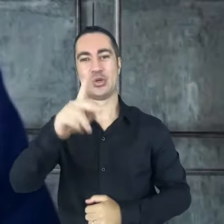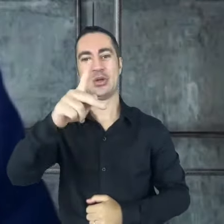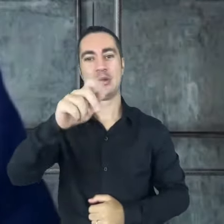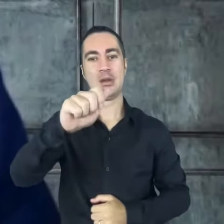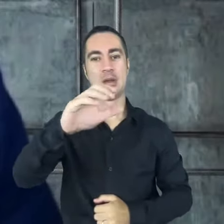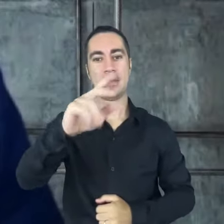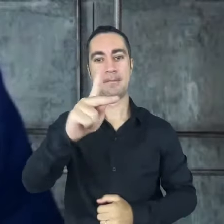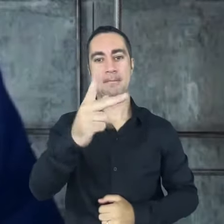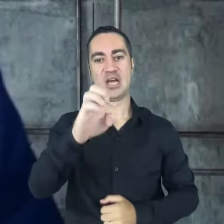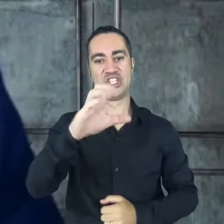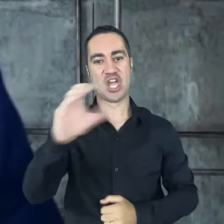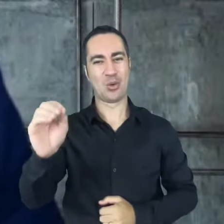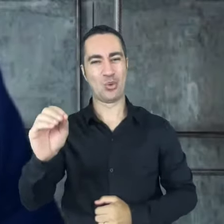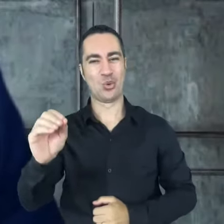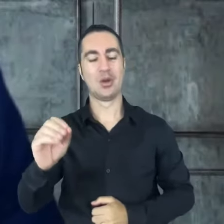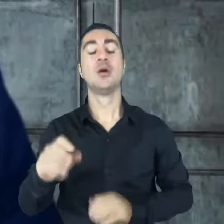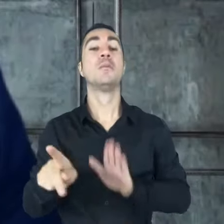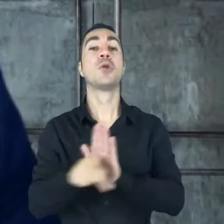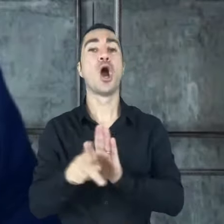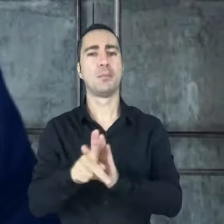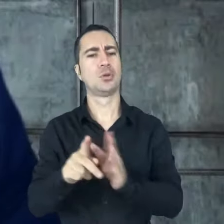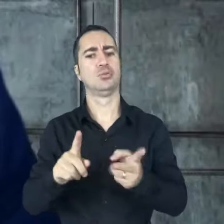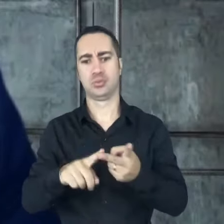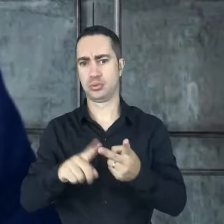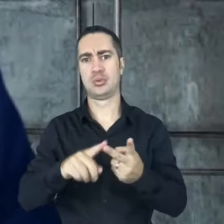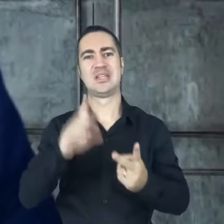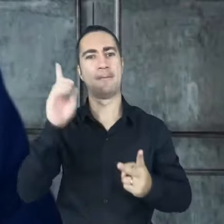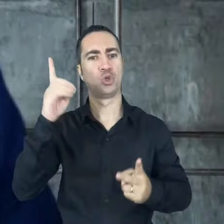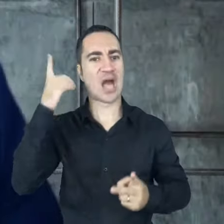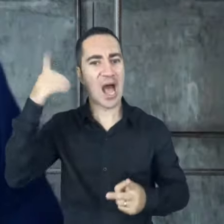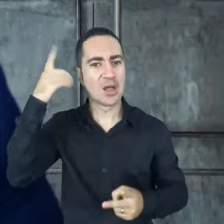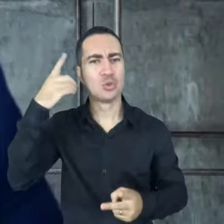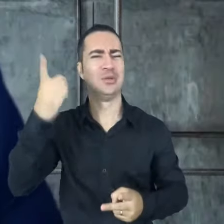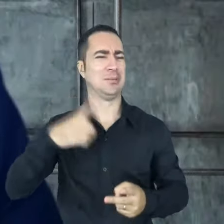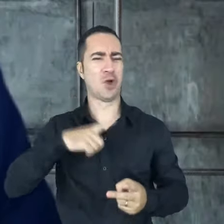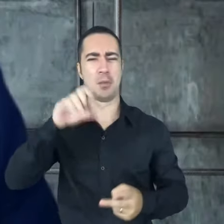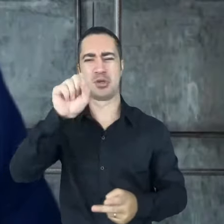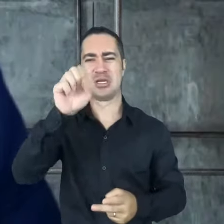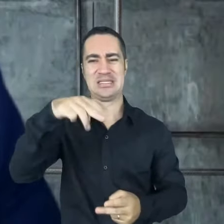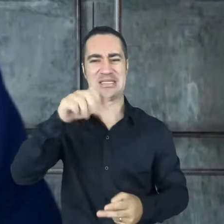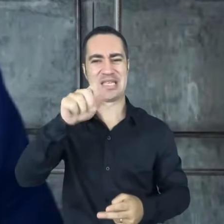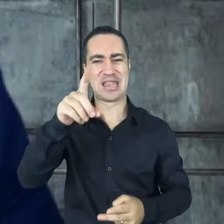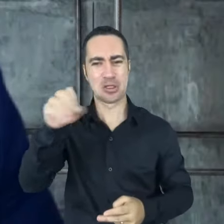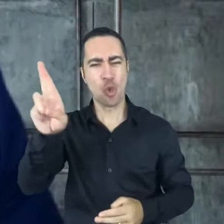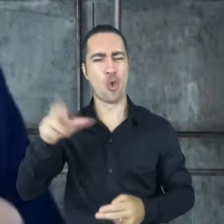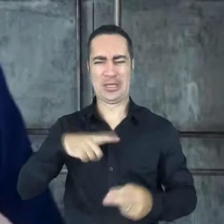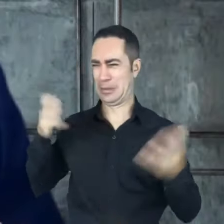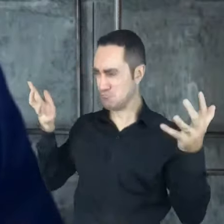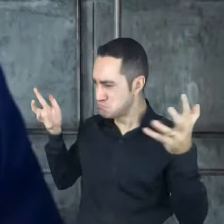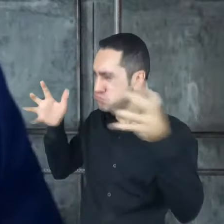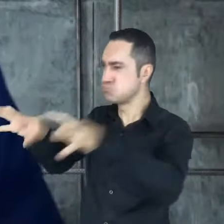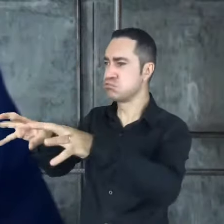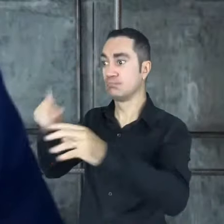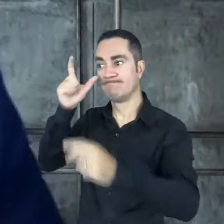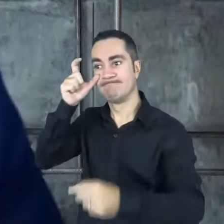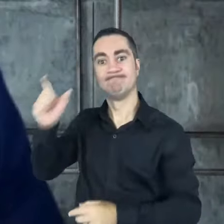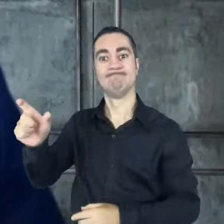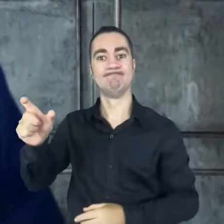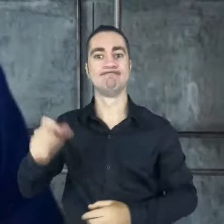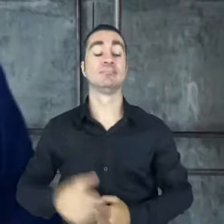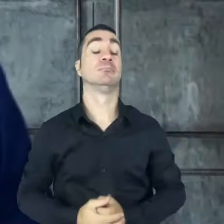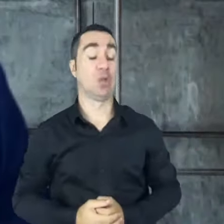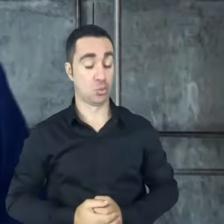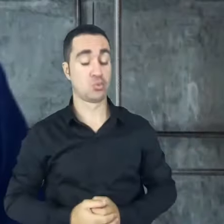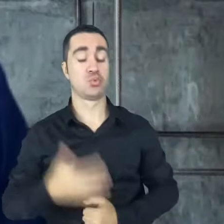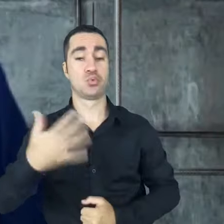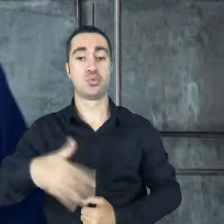e muitos deputados ali presentes, né? Então, isso a gente tem que levar em conta. E a última coisa que eu falei que